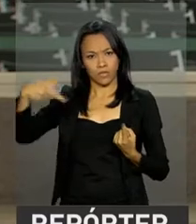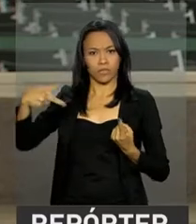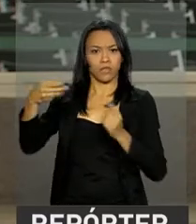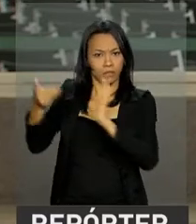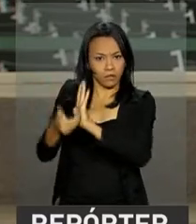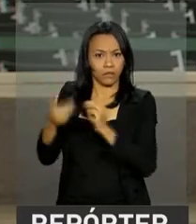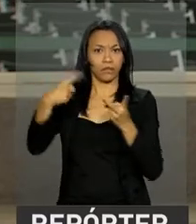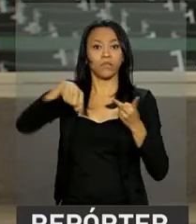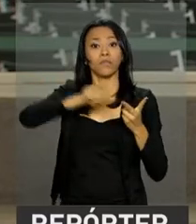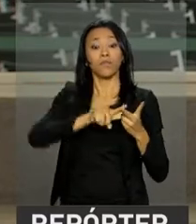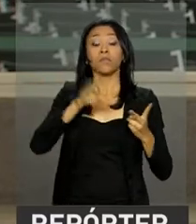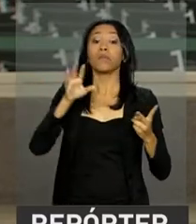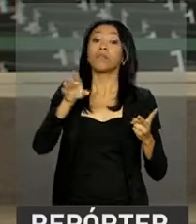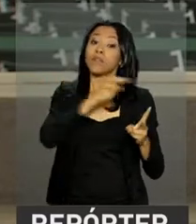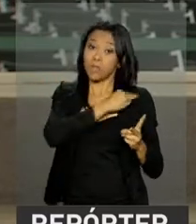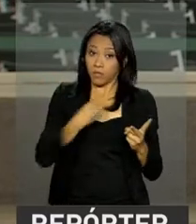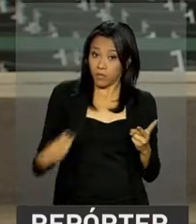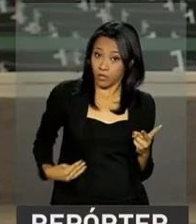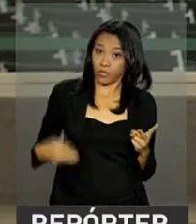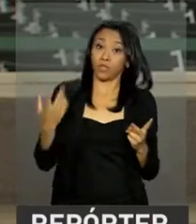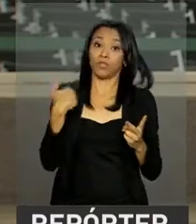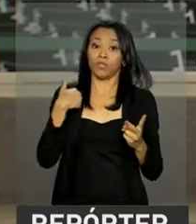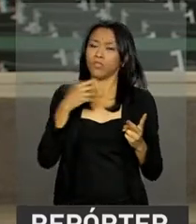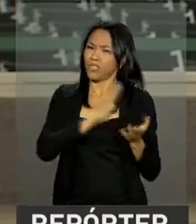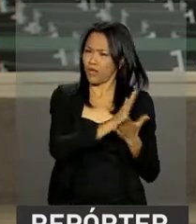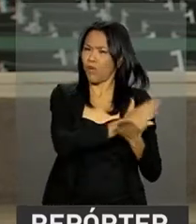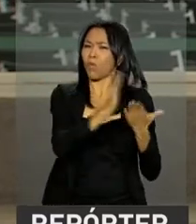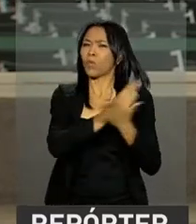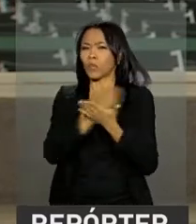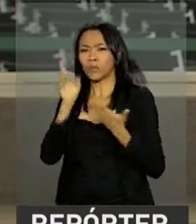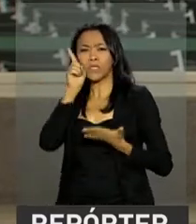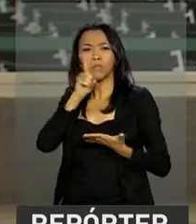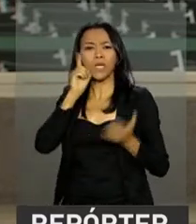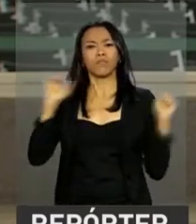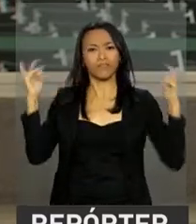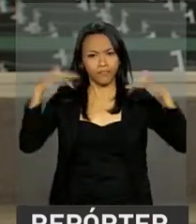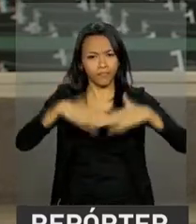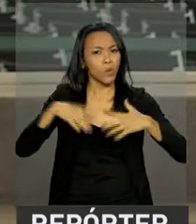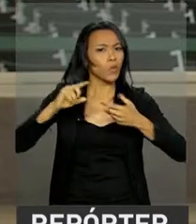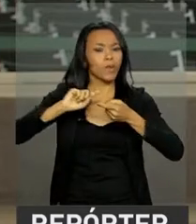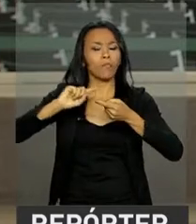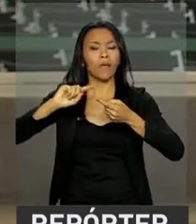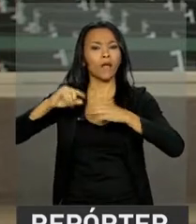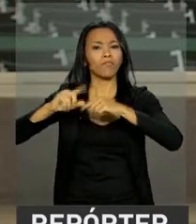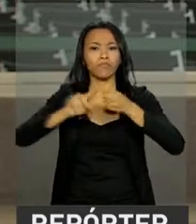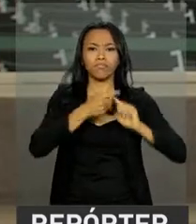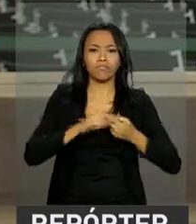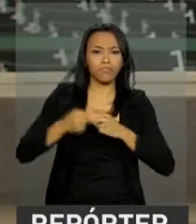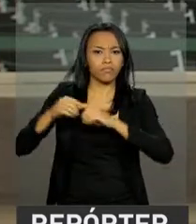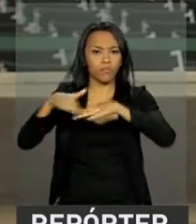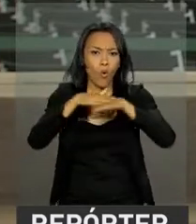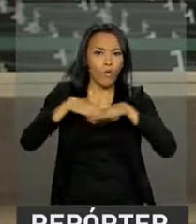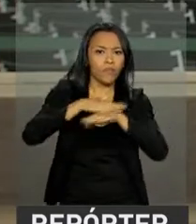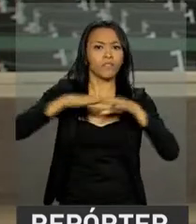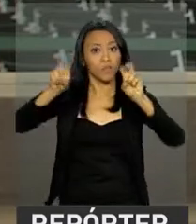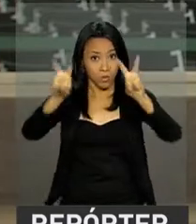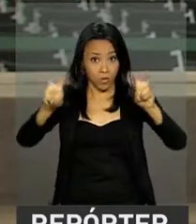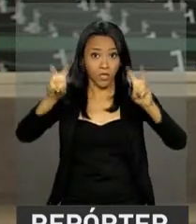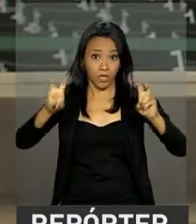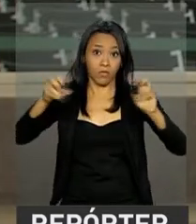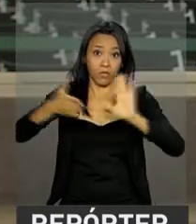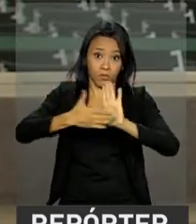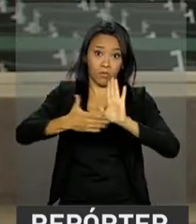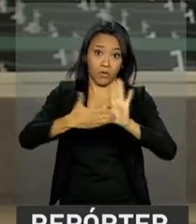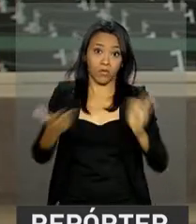e alguns parlamentares aqui no palácio do planalto para discutir o assunto lembrando que a proposta de emenda à constituição